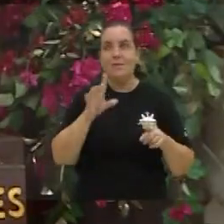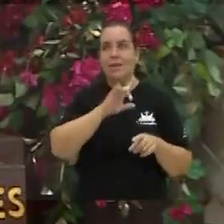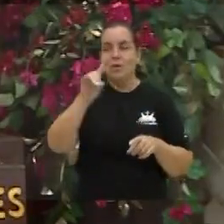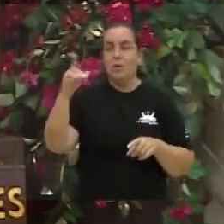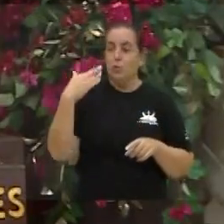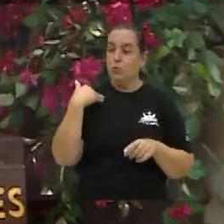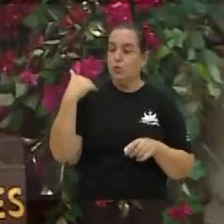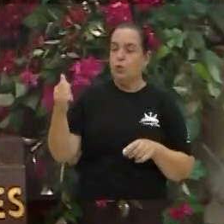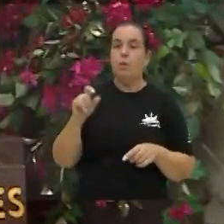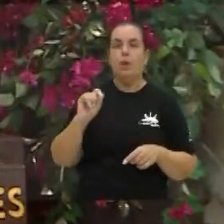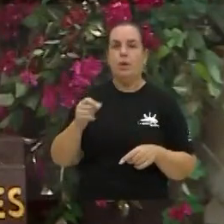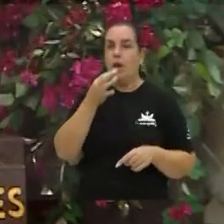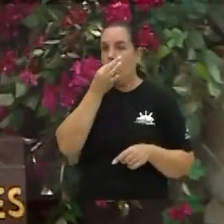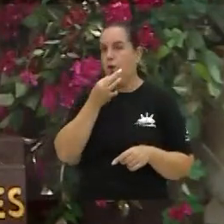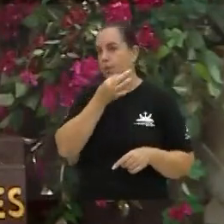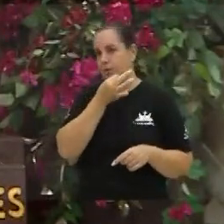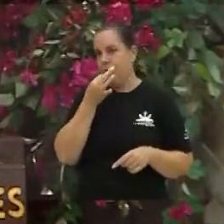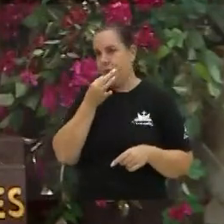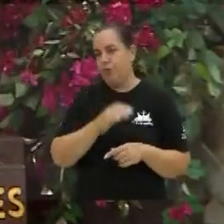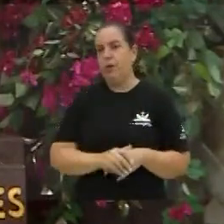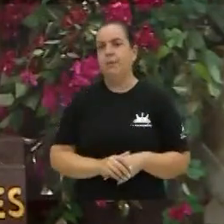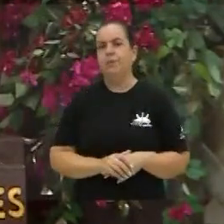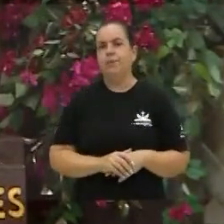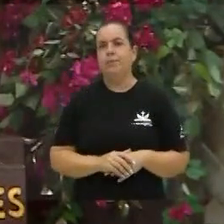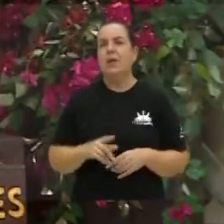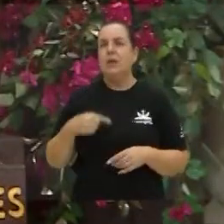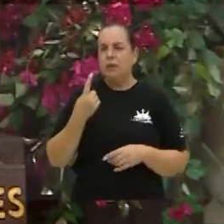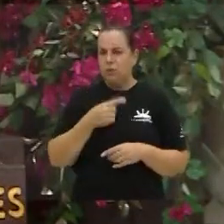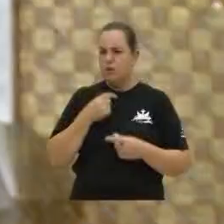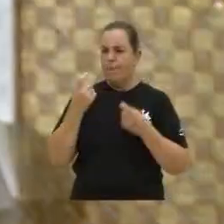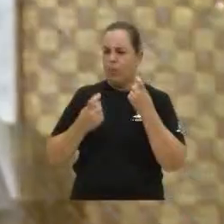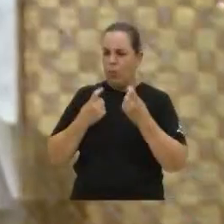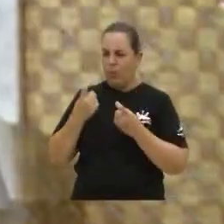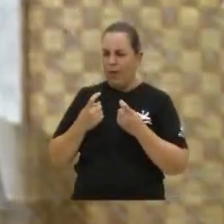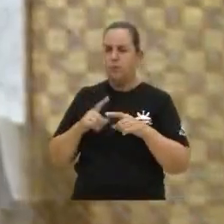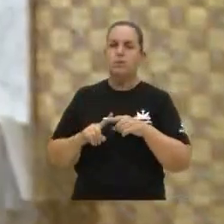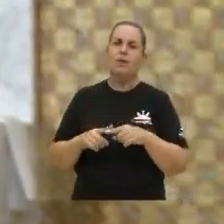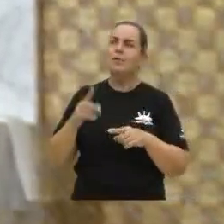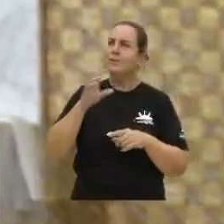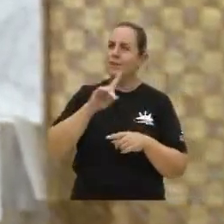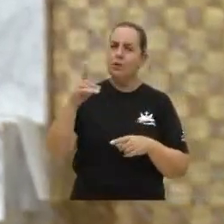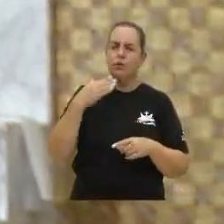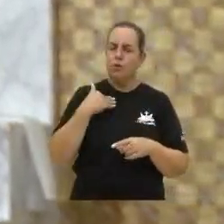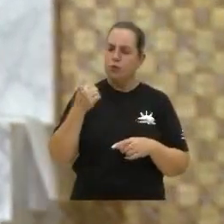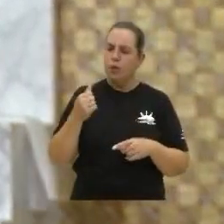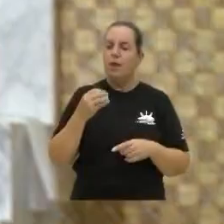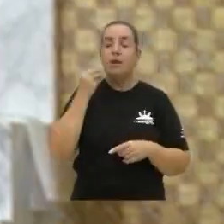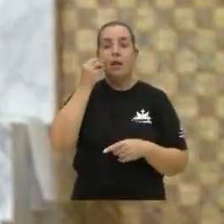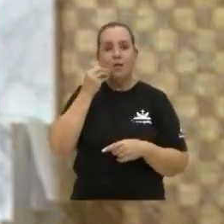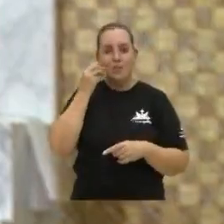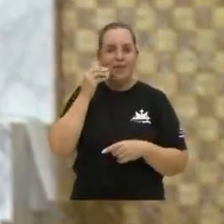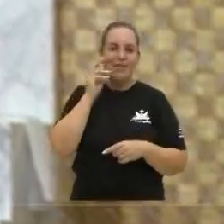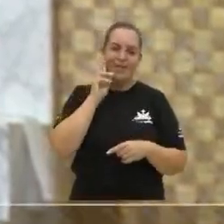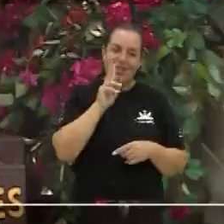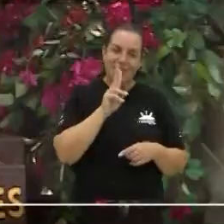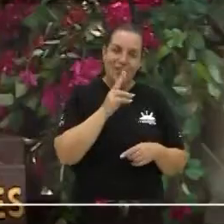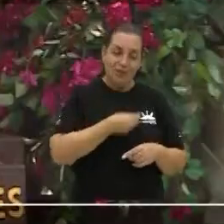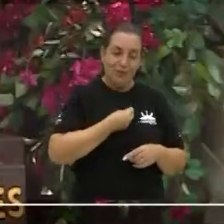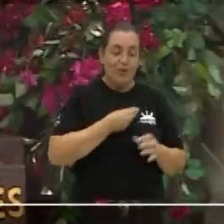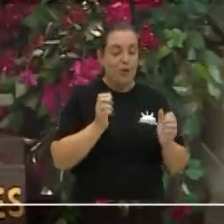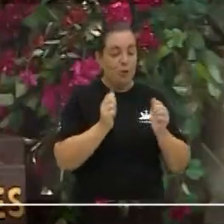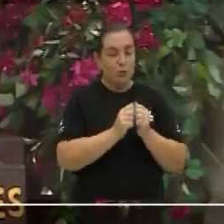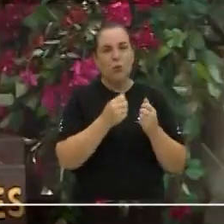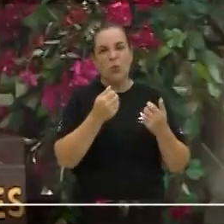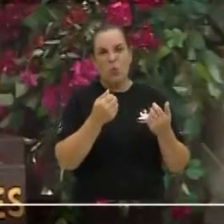chama à Eucaristia. Mesmo com receio, Deus nos chama à experiência do ressuscitado, a